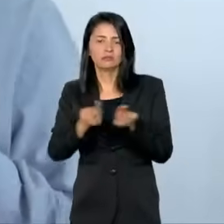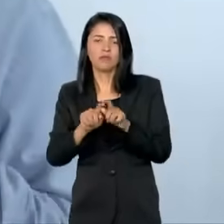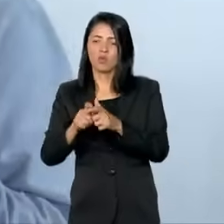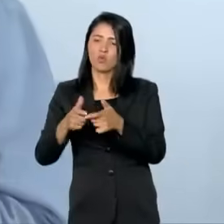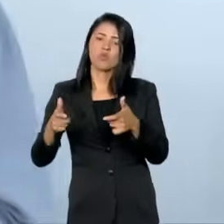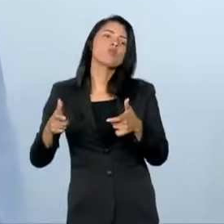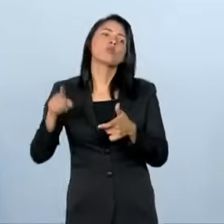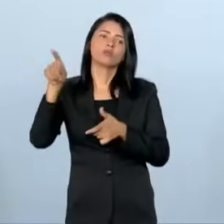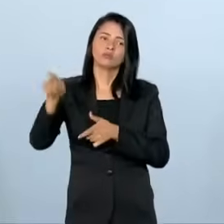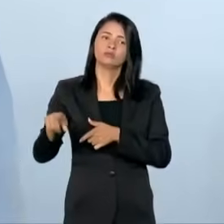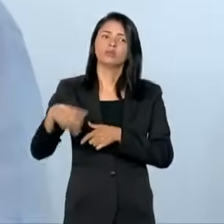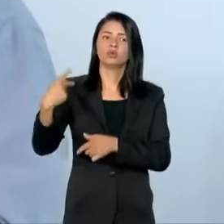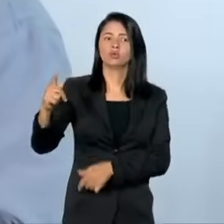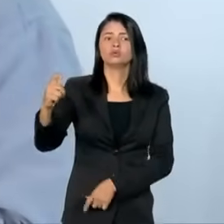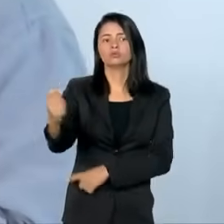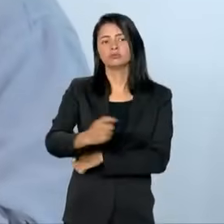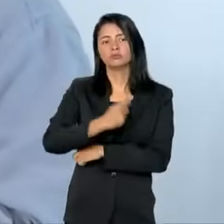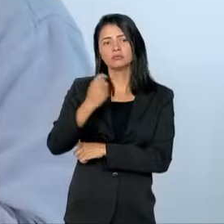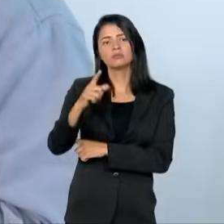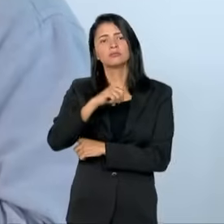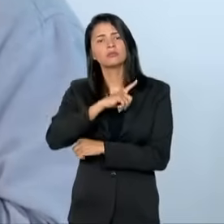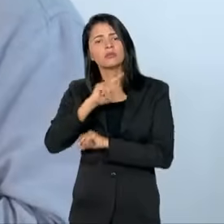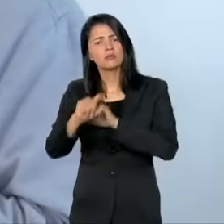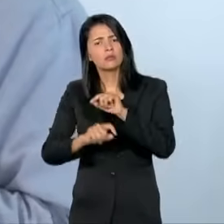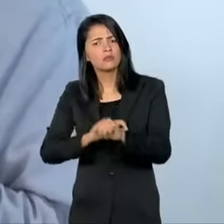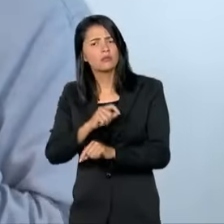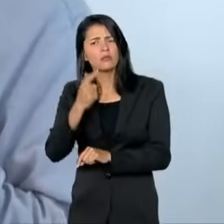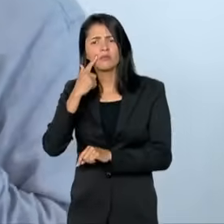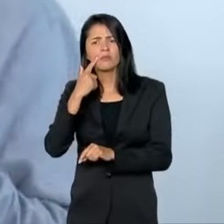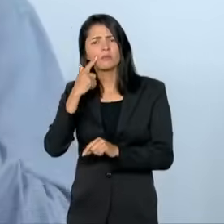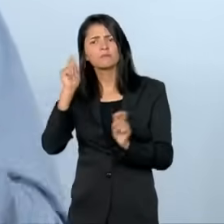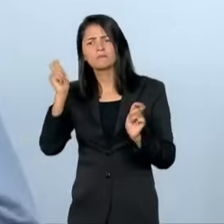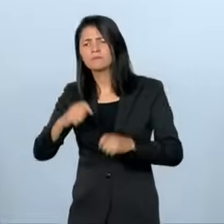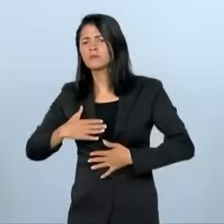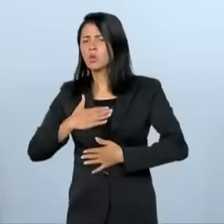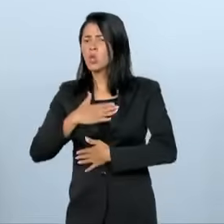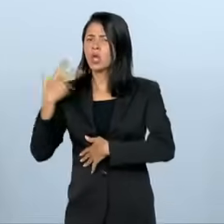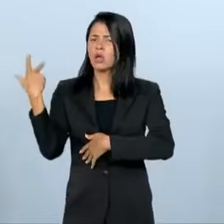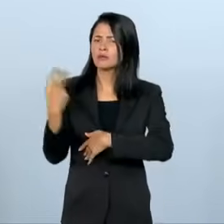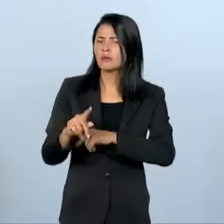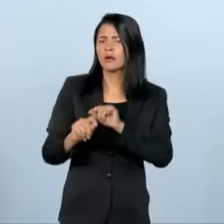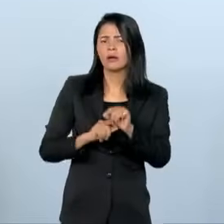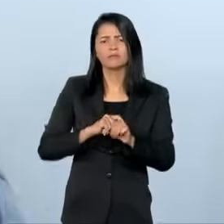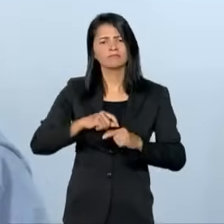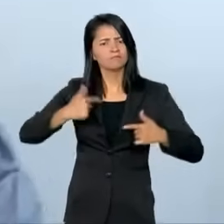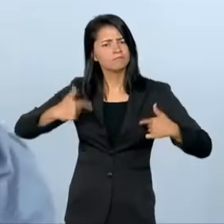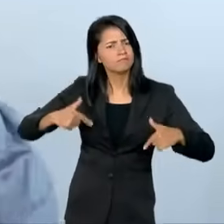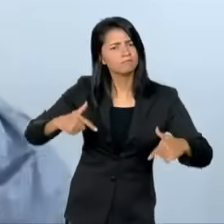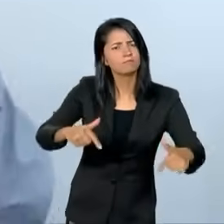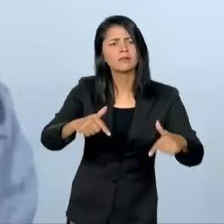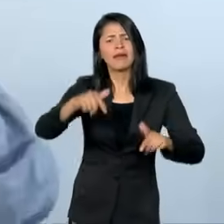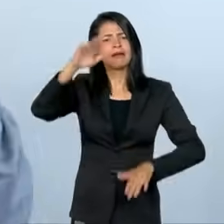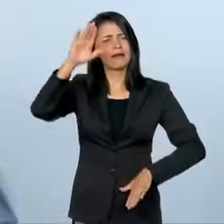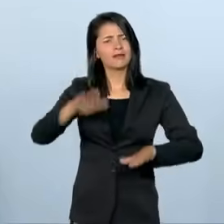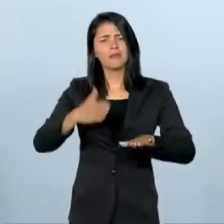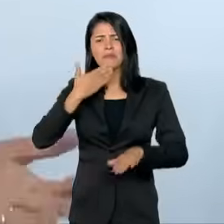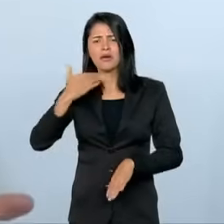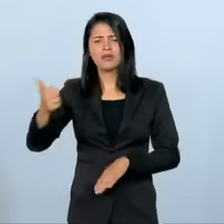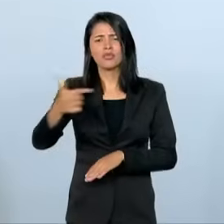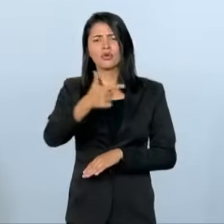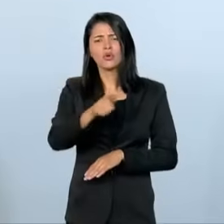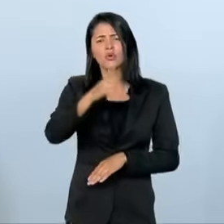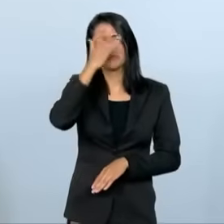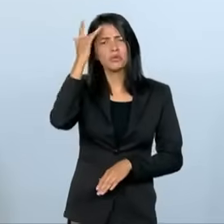produtor rural, os gaúchos, eles têm um viés de gostar do campo, de gostar do trabalho, às vezes muito maior do que